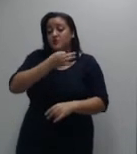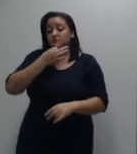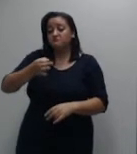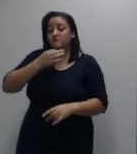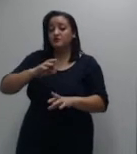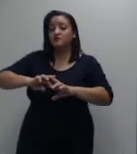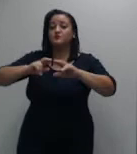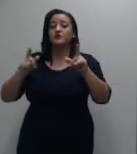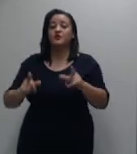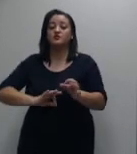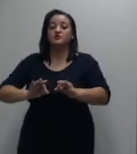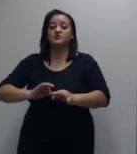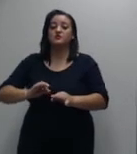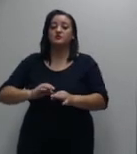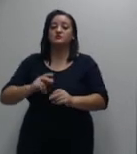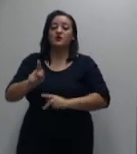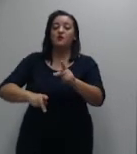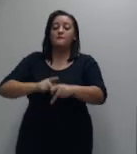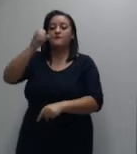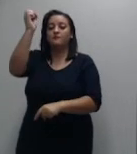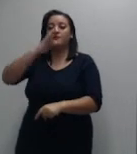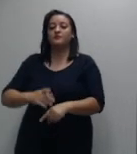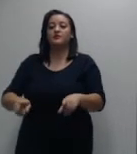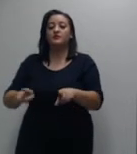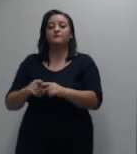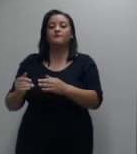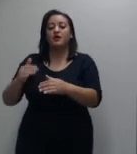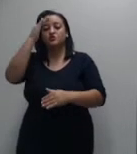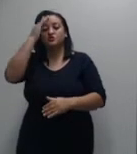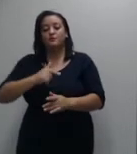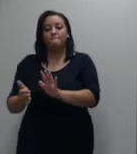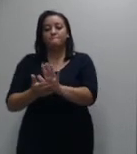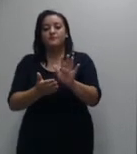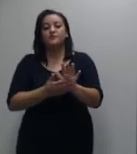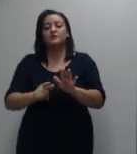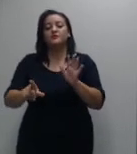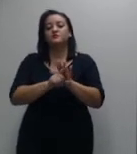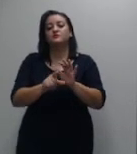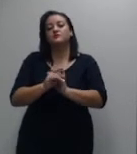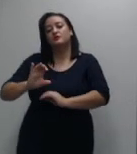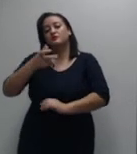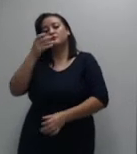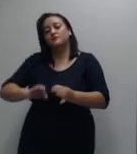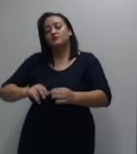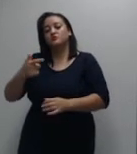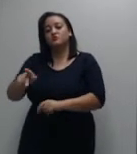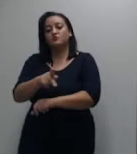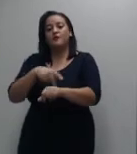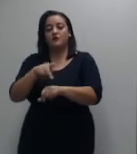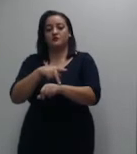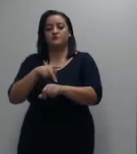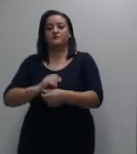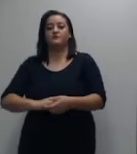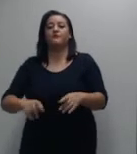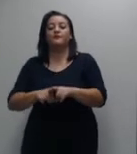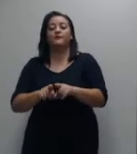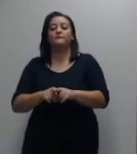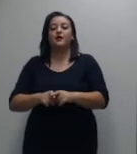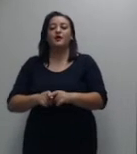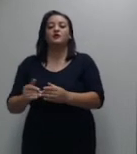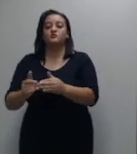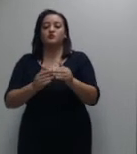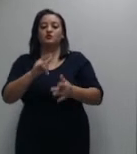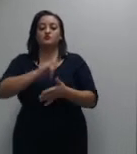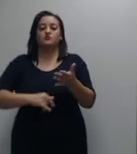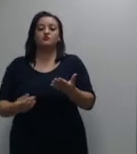ofensa brasileira e de comprovação da definitividade da decisão judicial estrangeira o Respawn nos documentos juntados